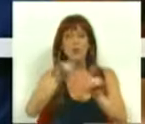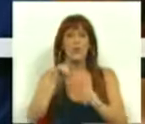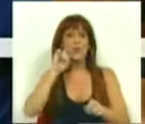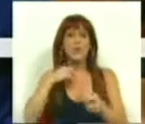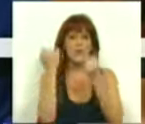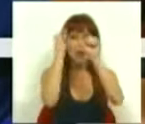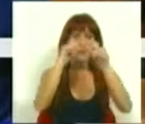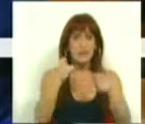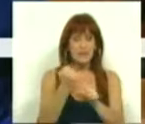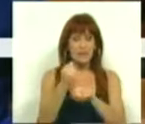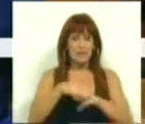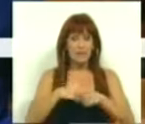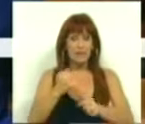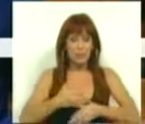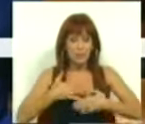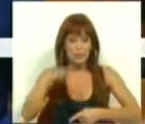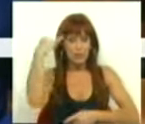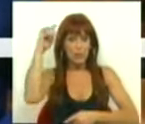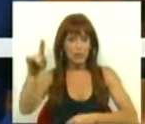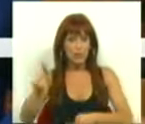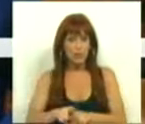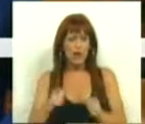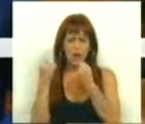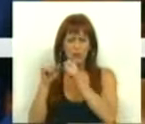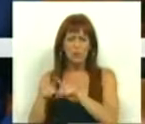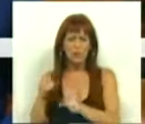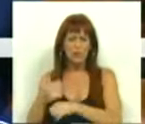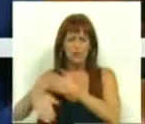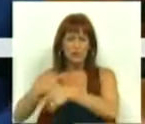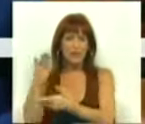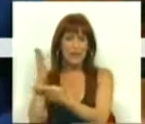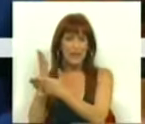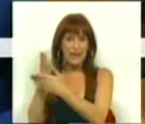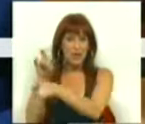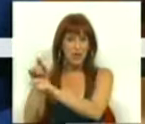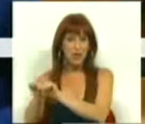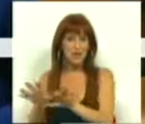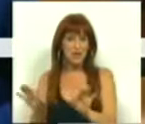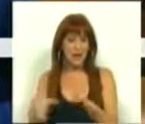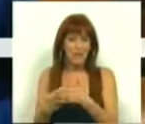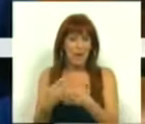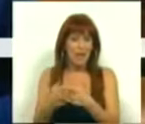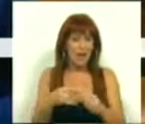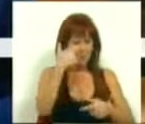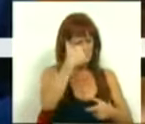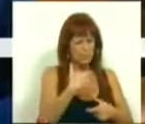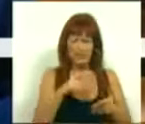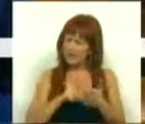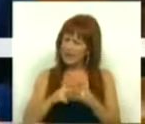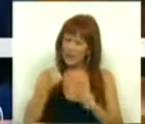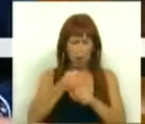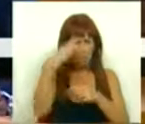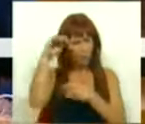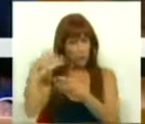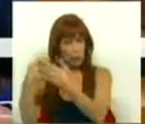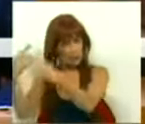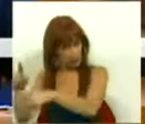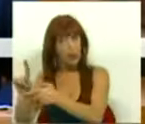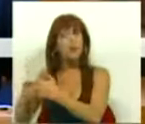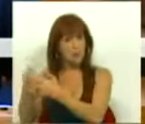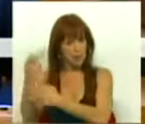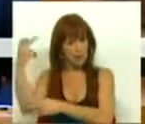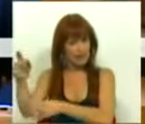defendamos a autonomia do exercício profissional dos professores e a autonomia do funcionamento das escolas, conferindo assim personalidade técnica ao professor, que a tem e